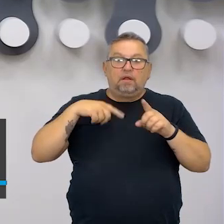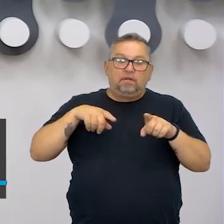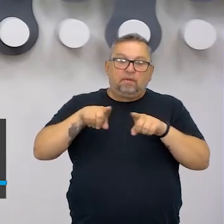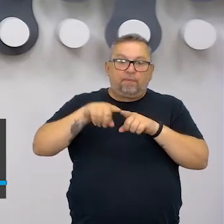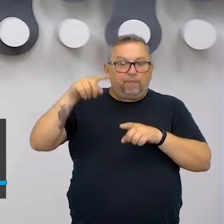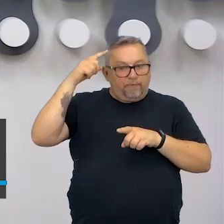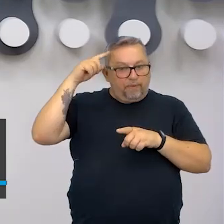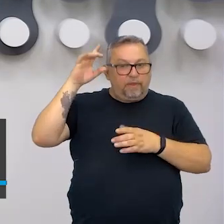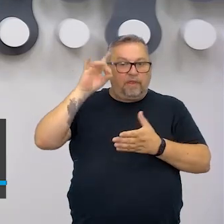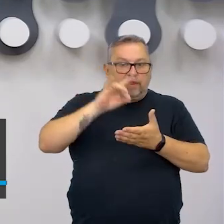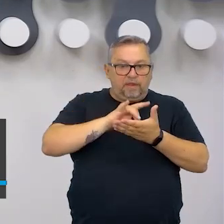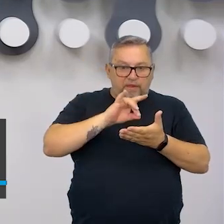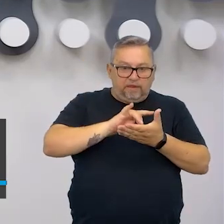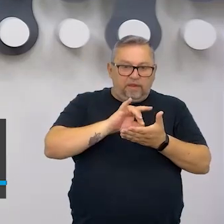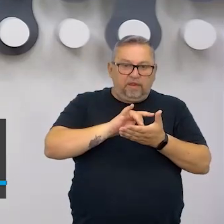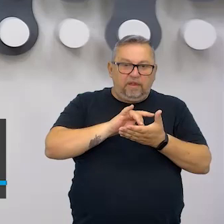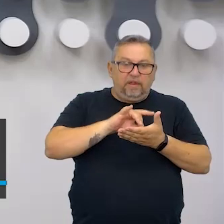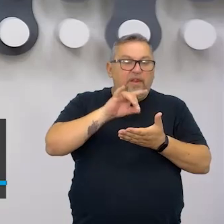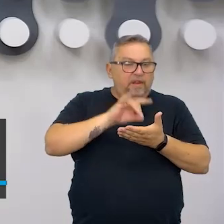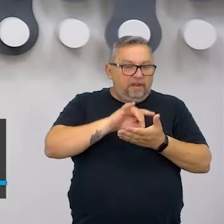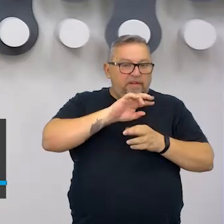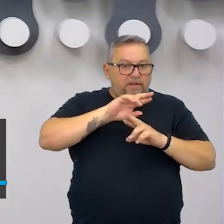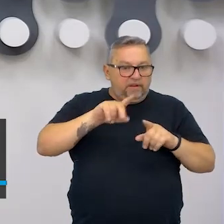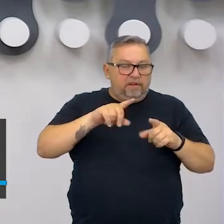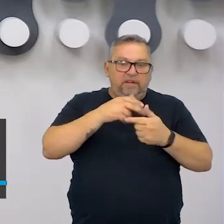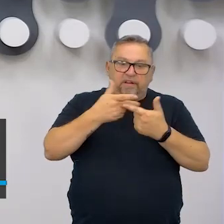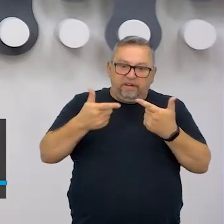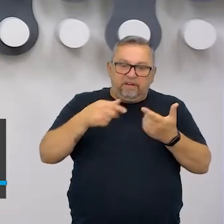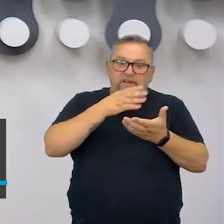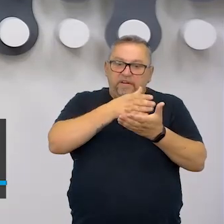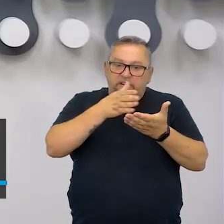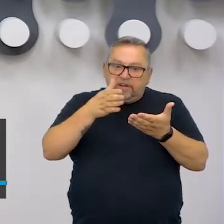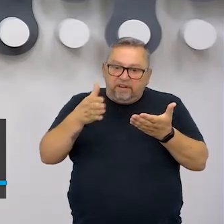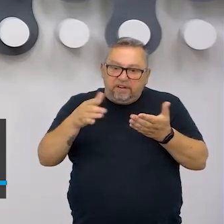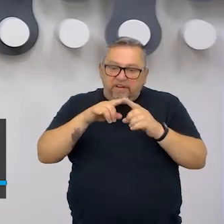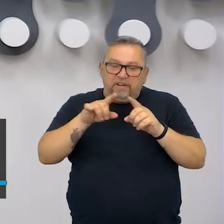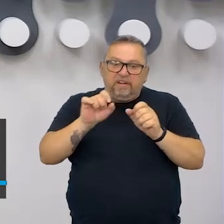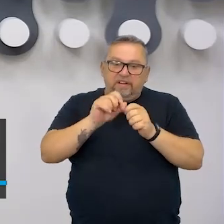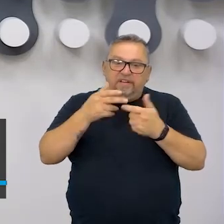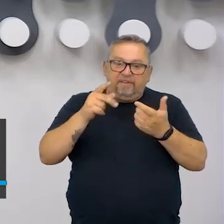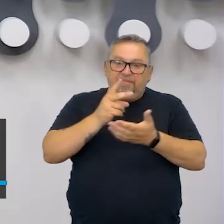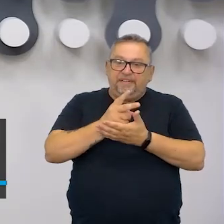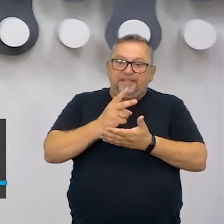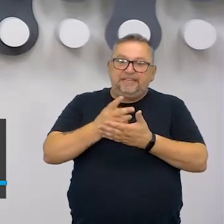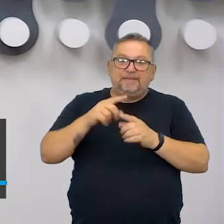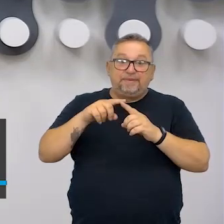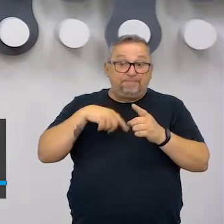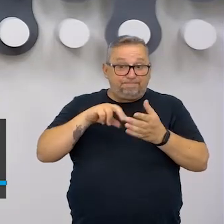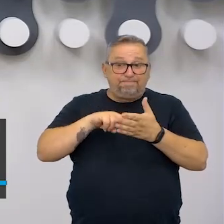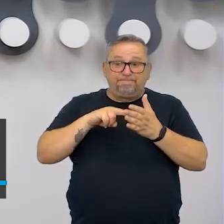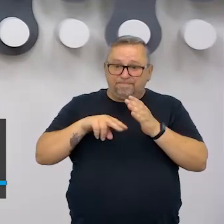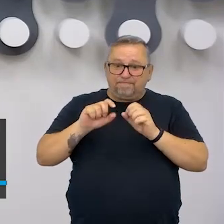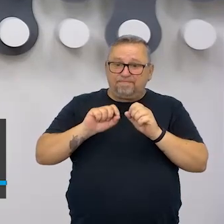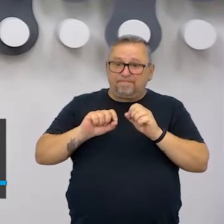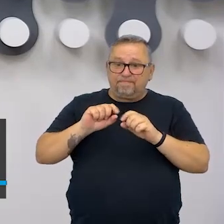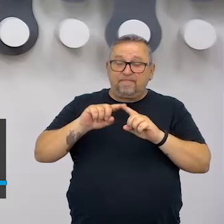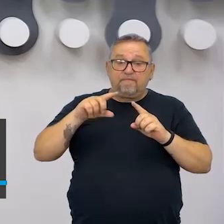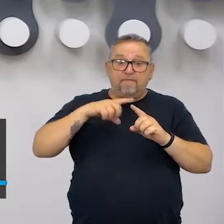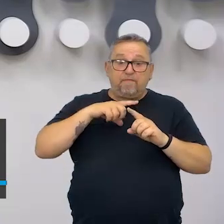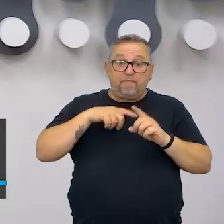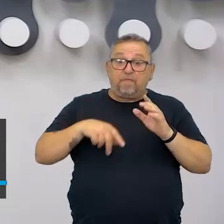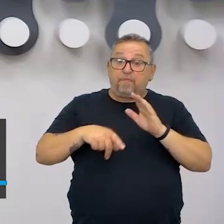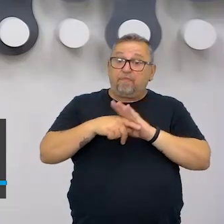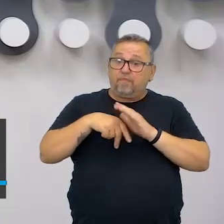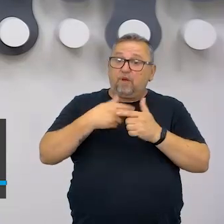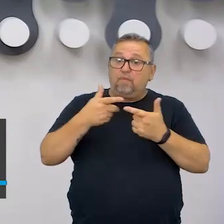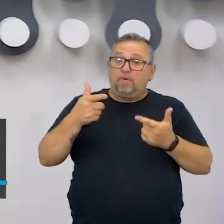a verdade sobre as coisas, ou a ordem das coisas está na coisa mesma, né? Ou seja, a ordem está nas